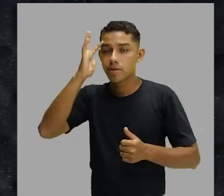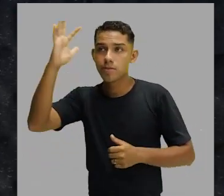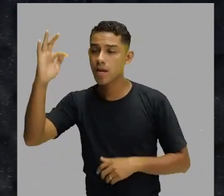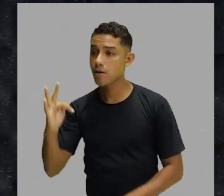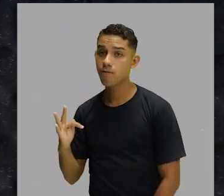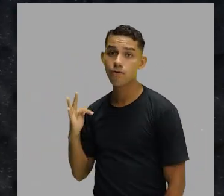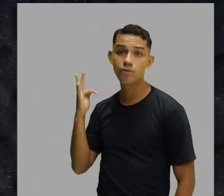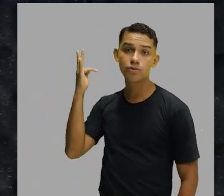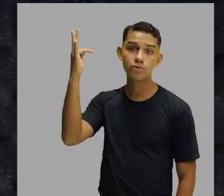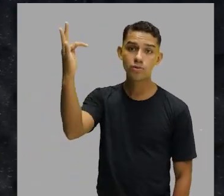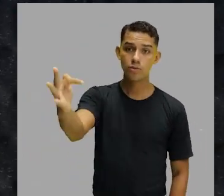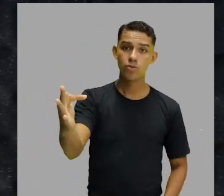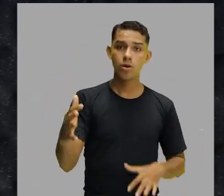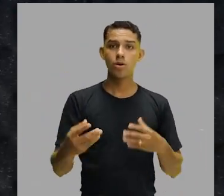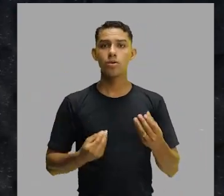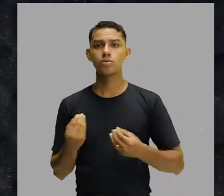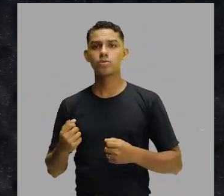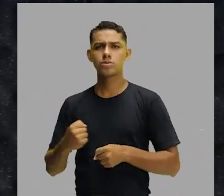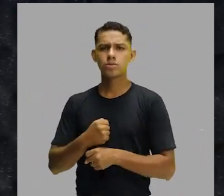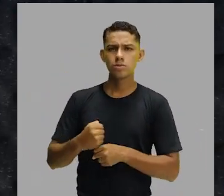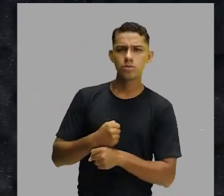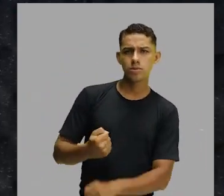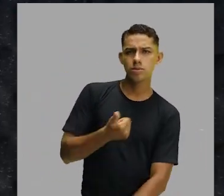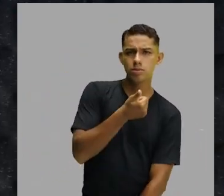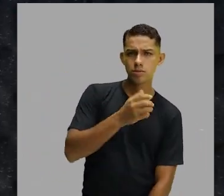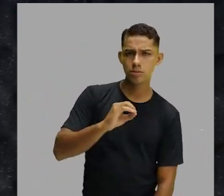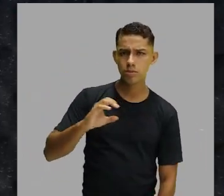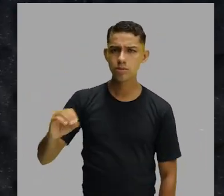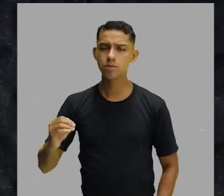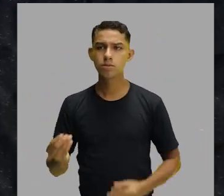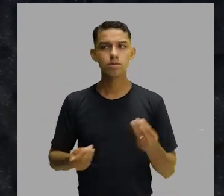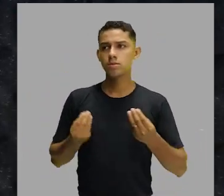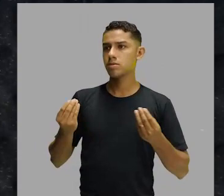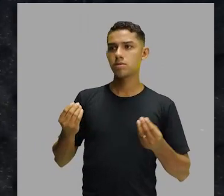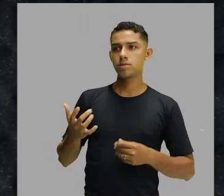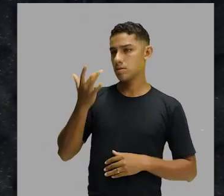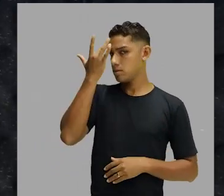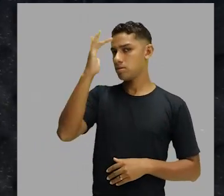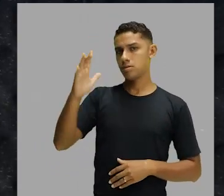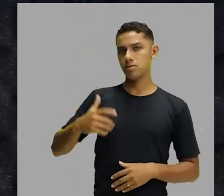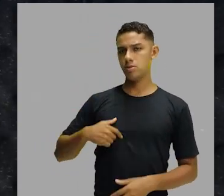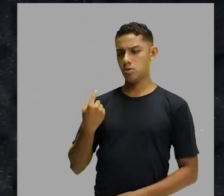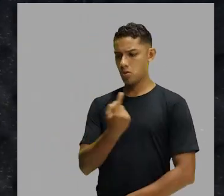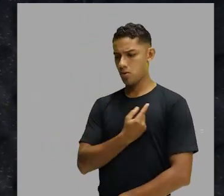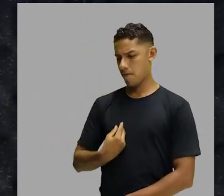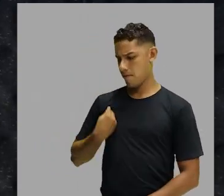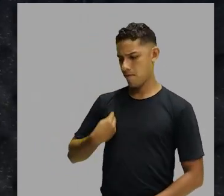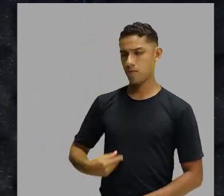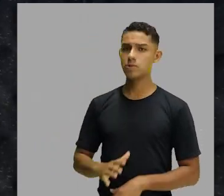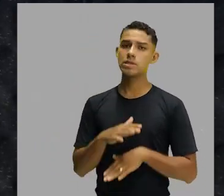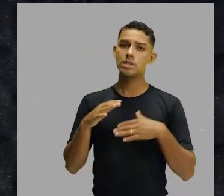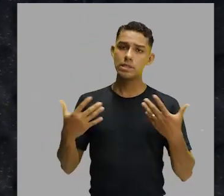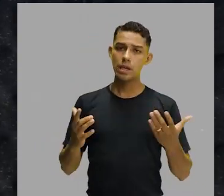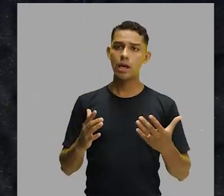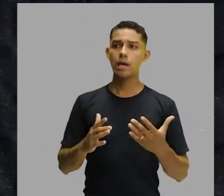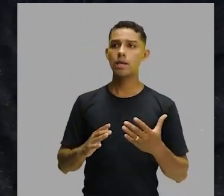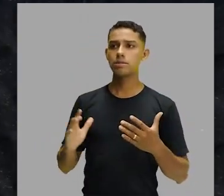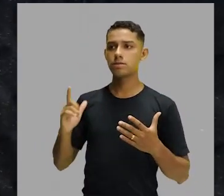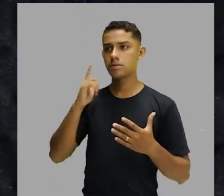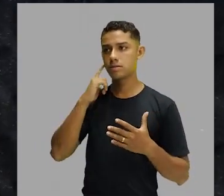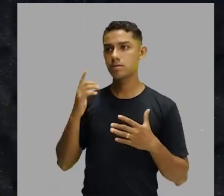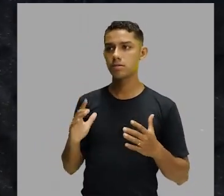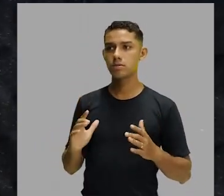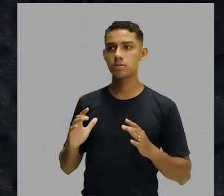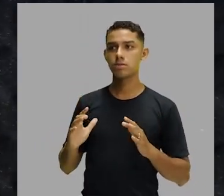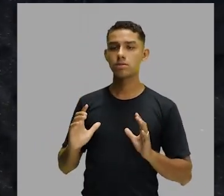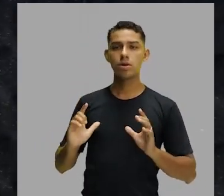quantos anos, daqui a 100 anos, nós nem estivermos mais aqui na Terra, né? Já estivermos em